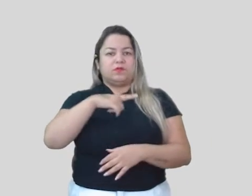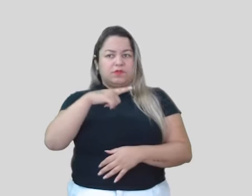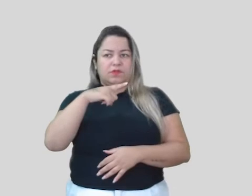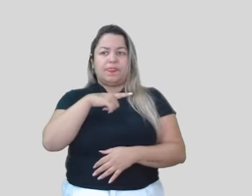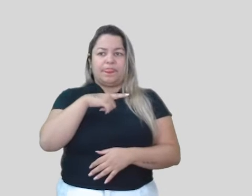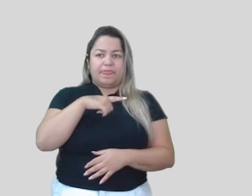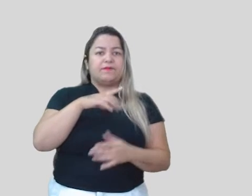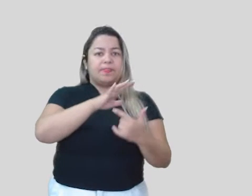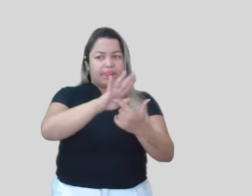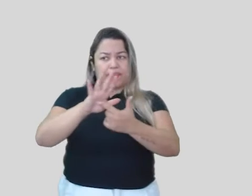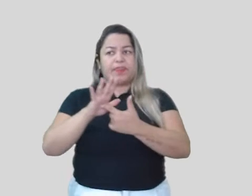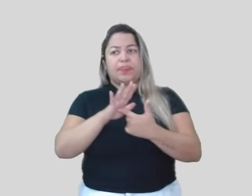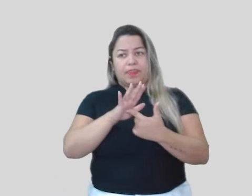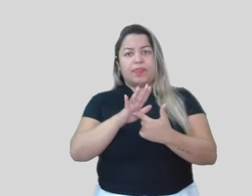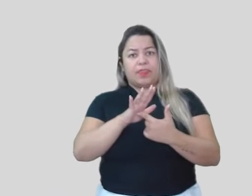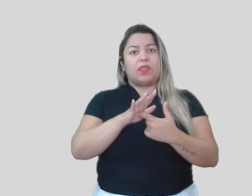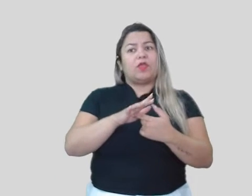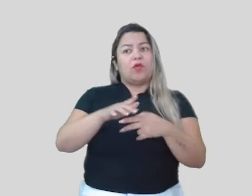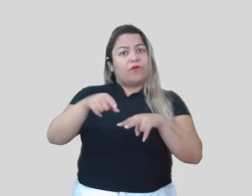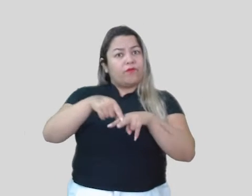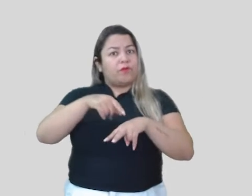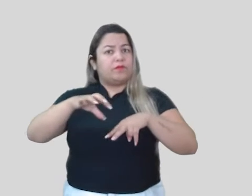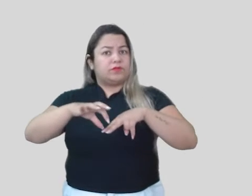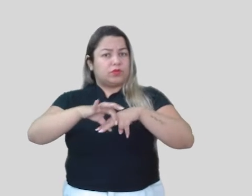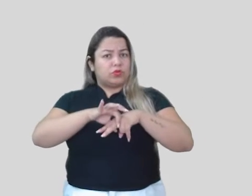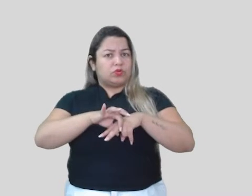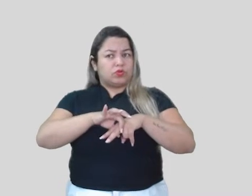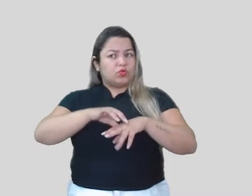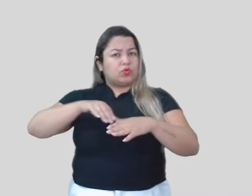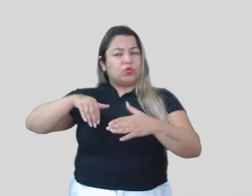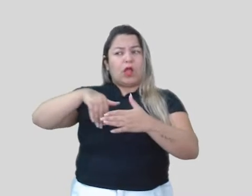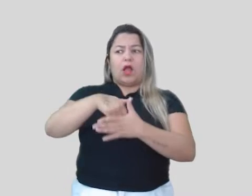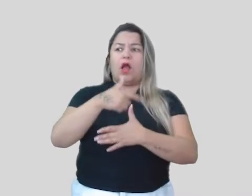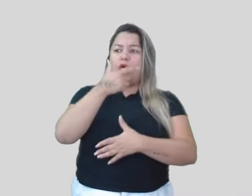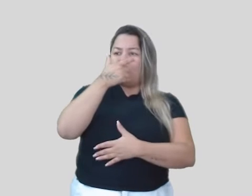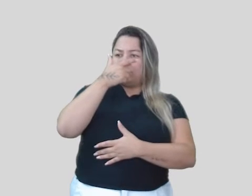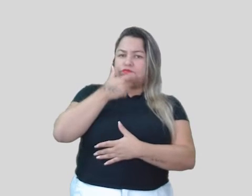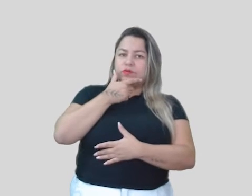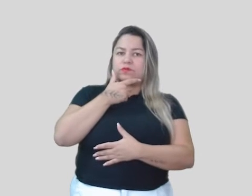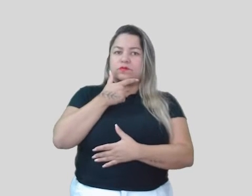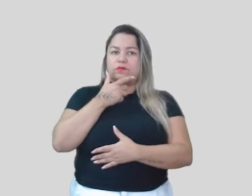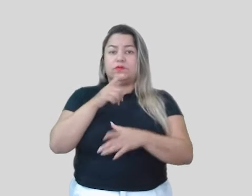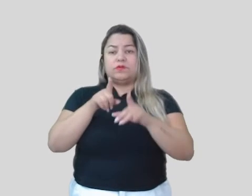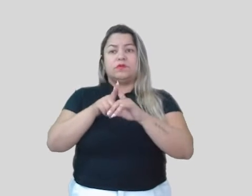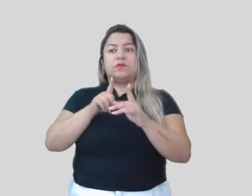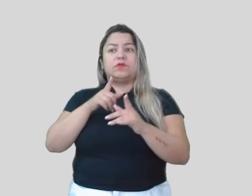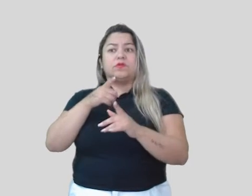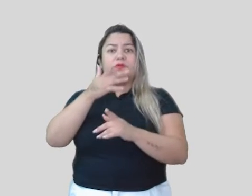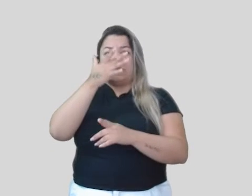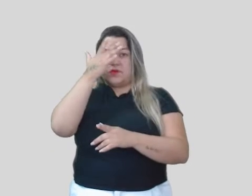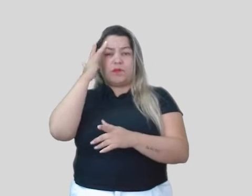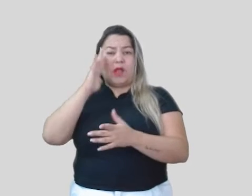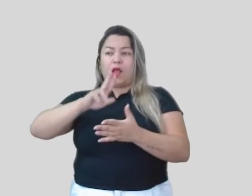sinceramente, o que houve, e ficou demonstrado que foi o pé dele, o tênis dele, chutando a cara do Leonel de Esquerda. Quem chuta a